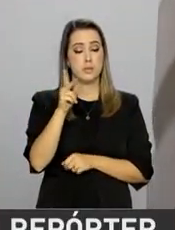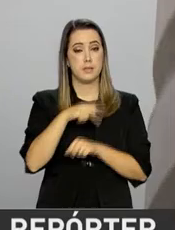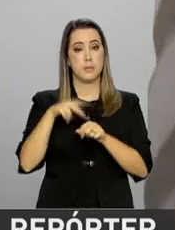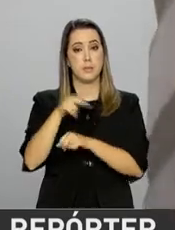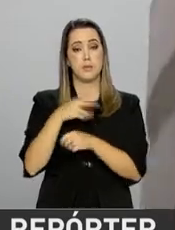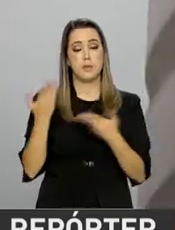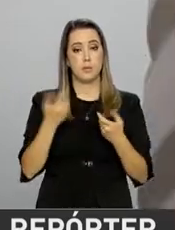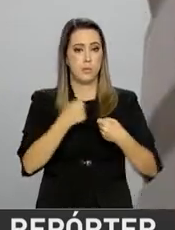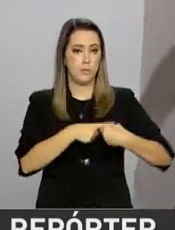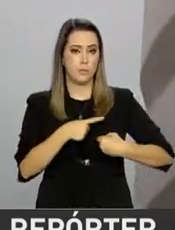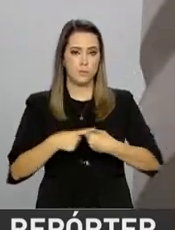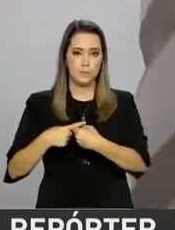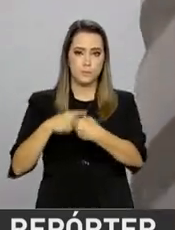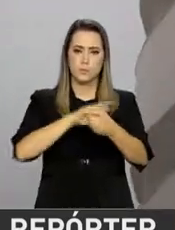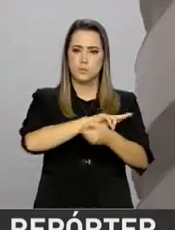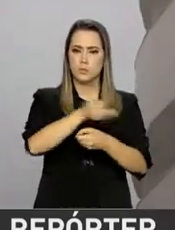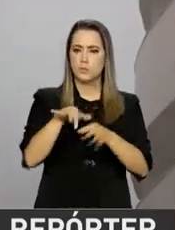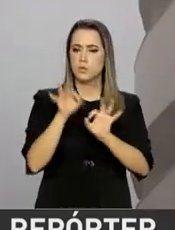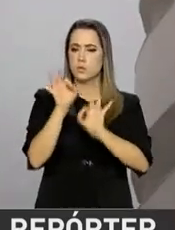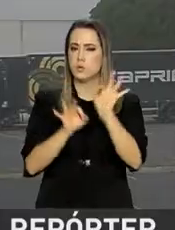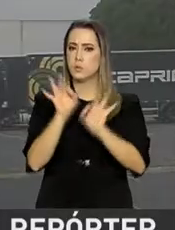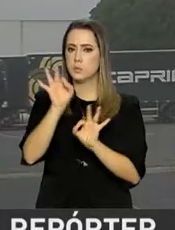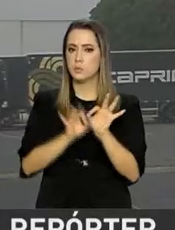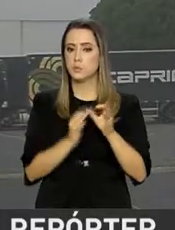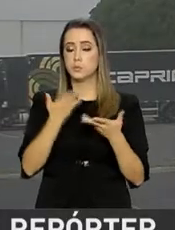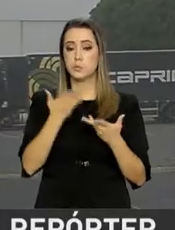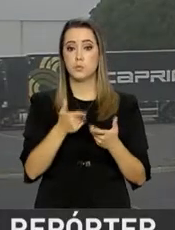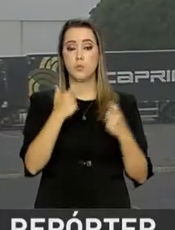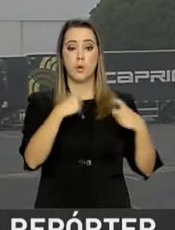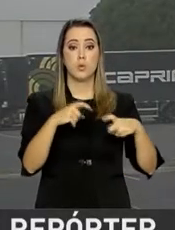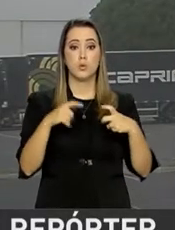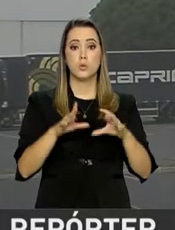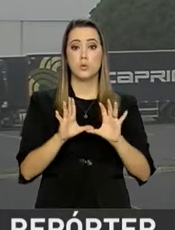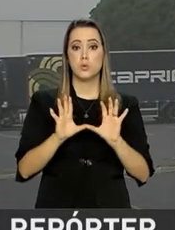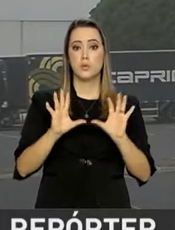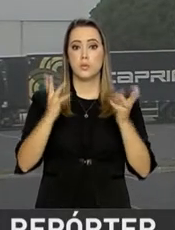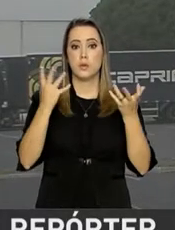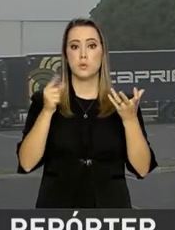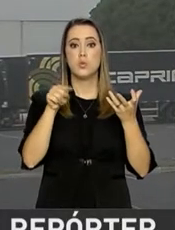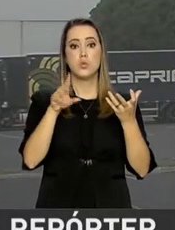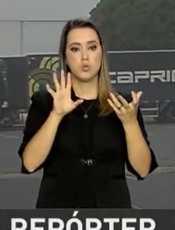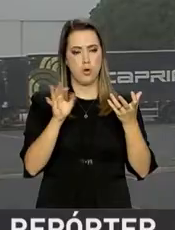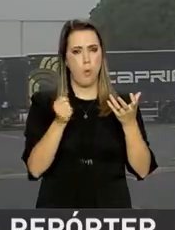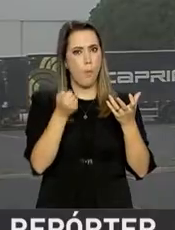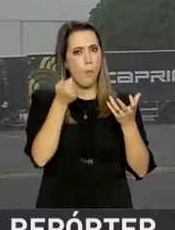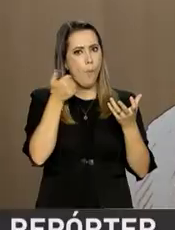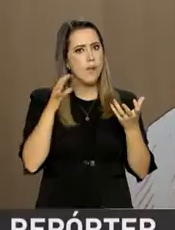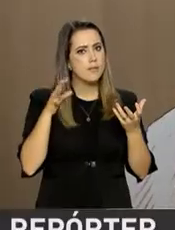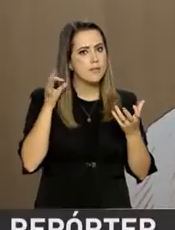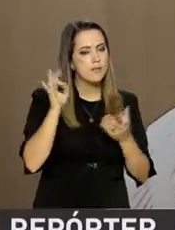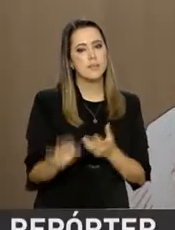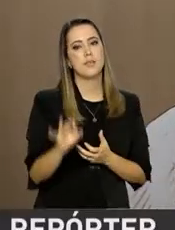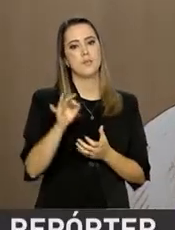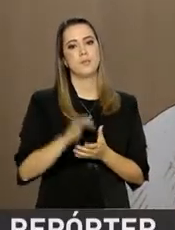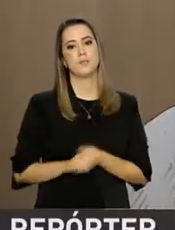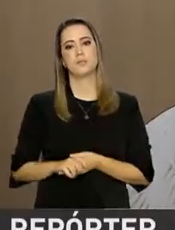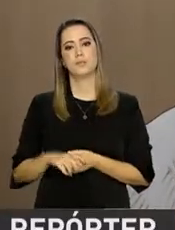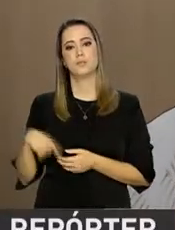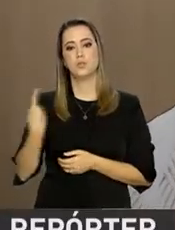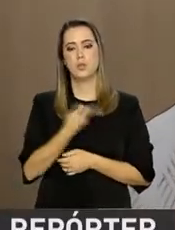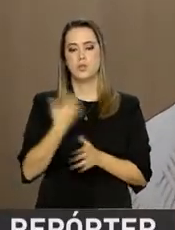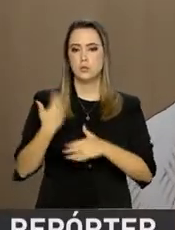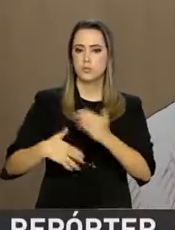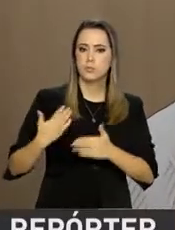cidade passa por uma série de preparativos a estrutura do evento já está quase toda pronta eu diria que nós estamos bastante